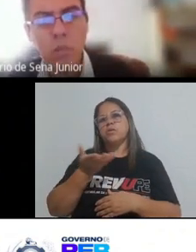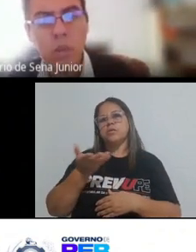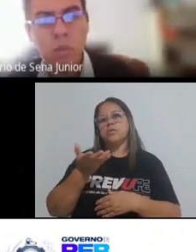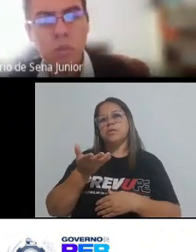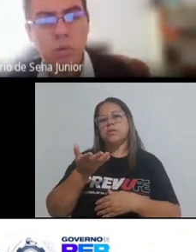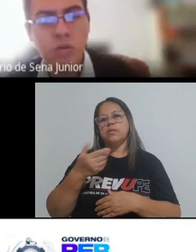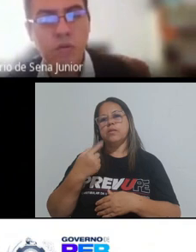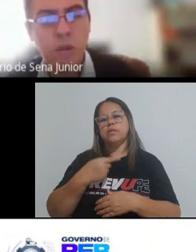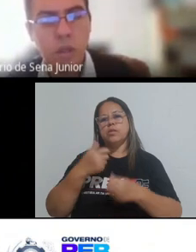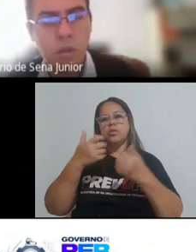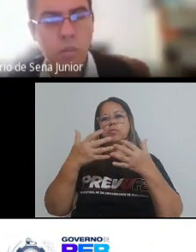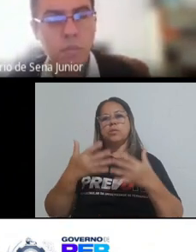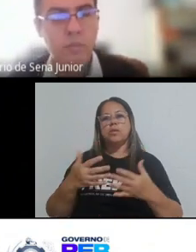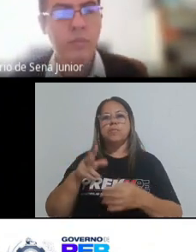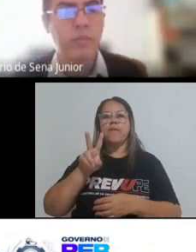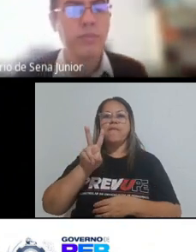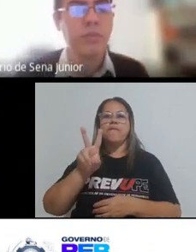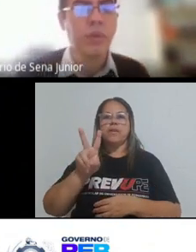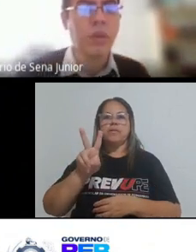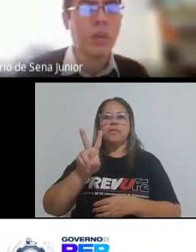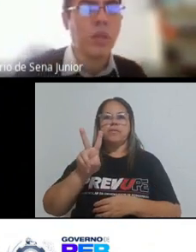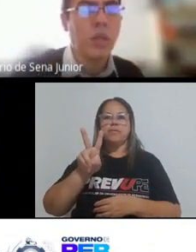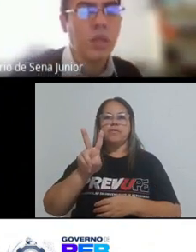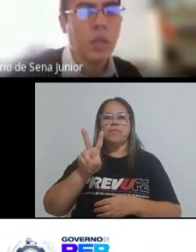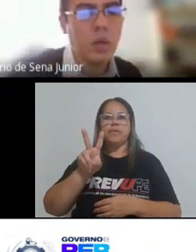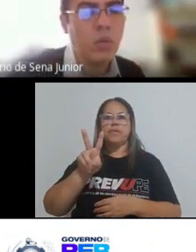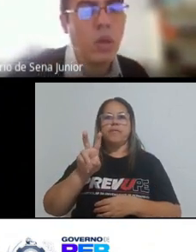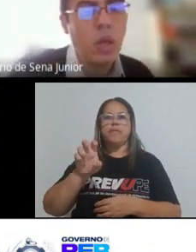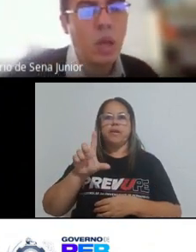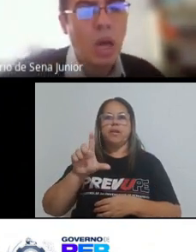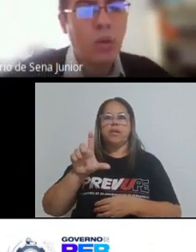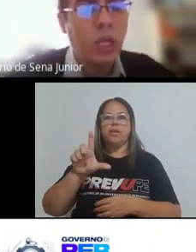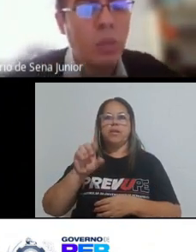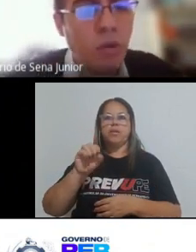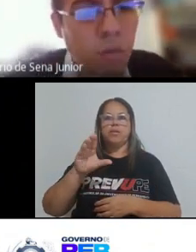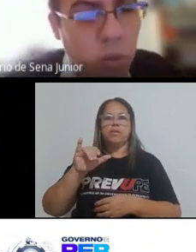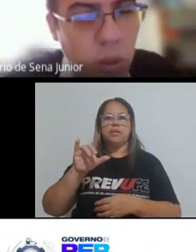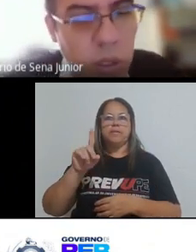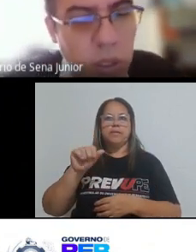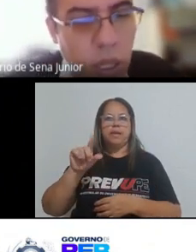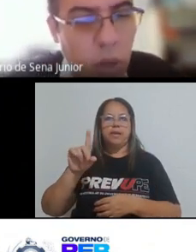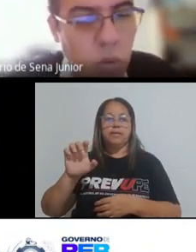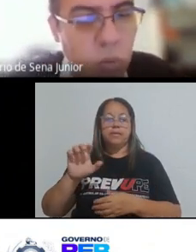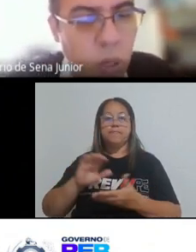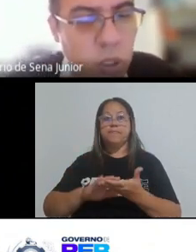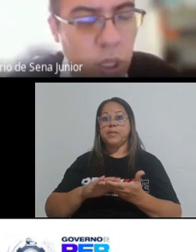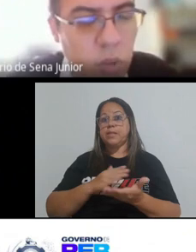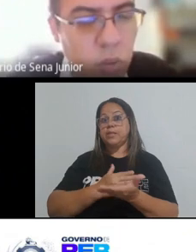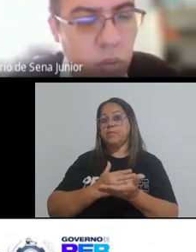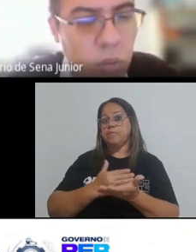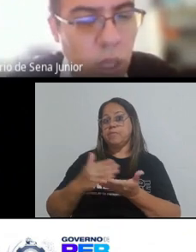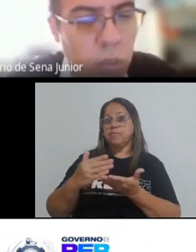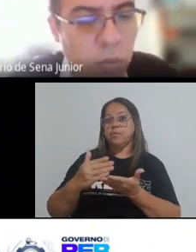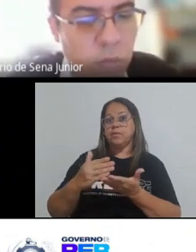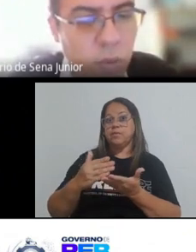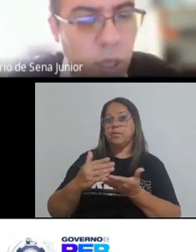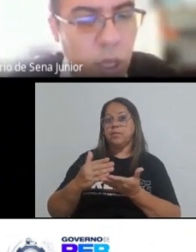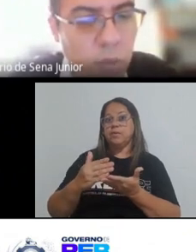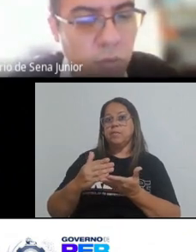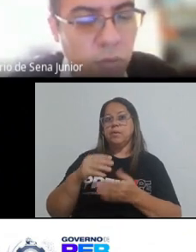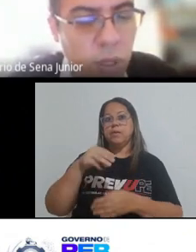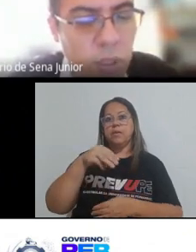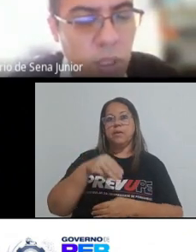chamamos por V. Então, a quantidade de movimento inicial do projeto M